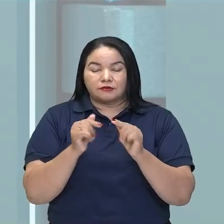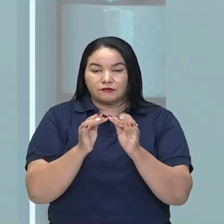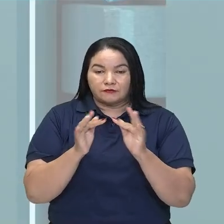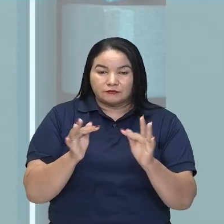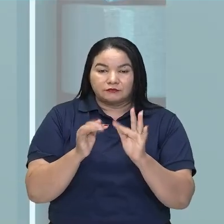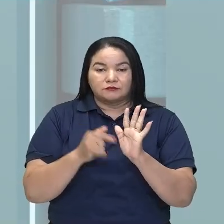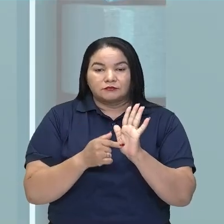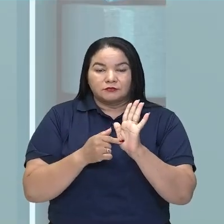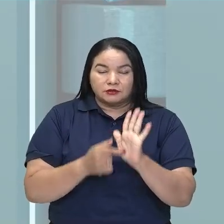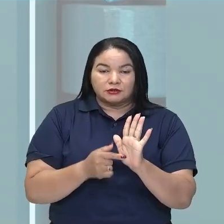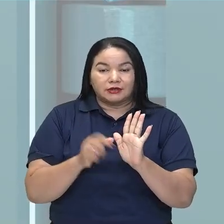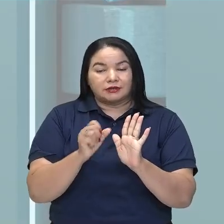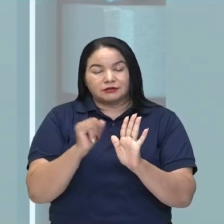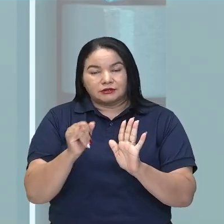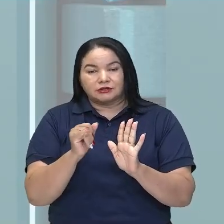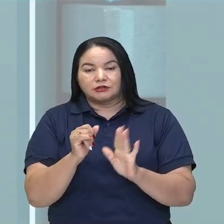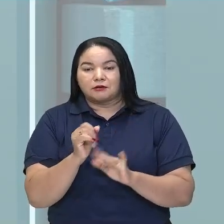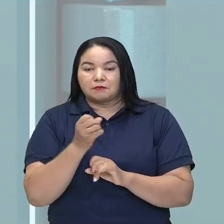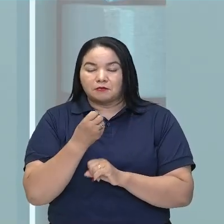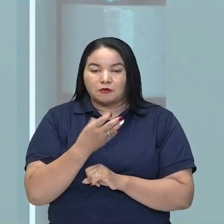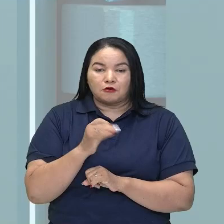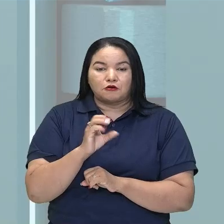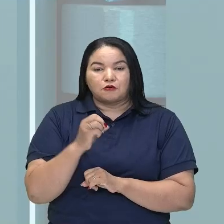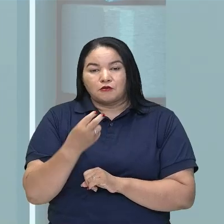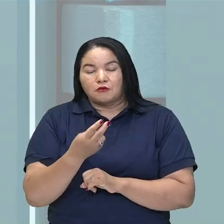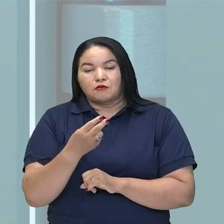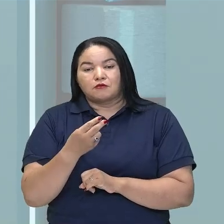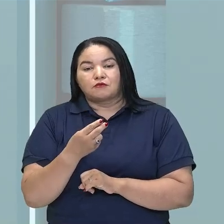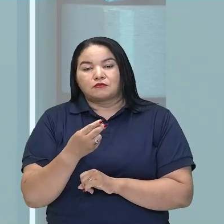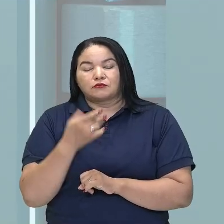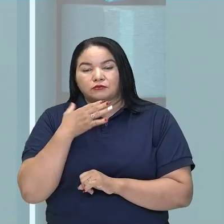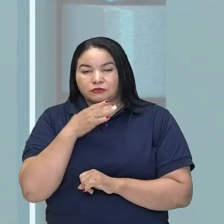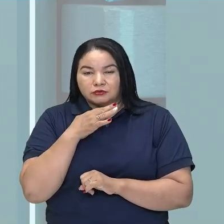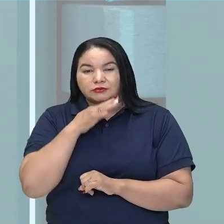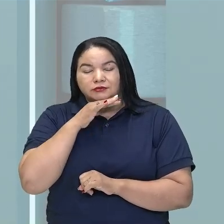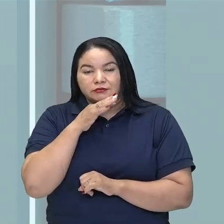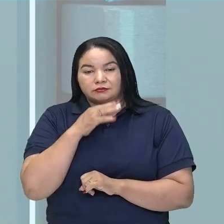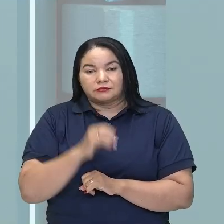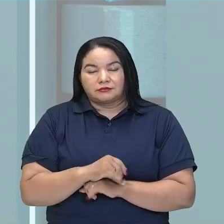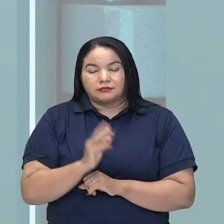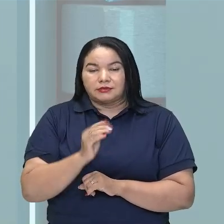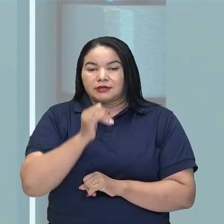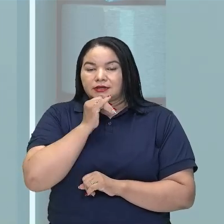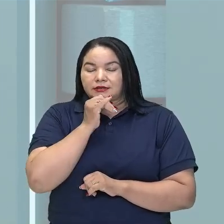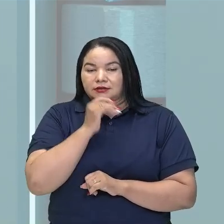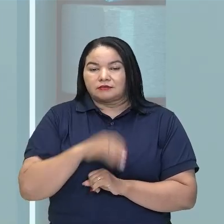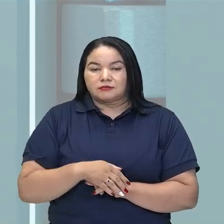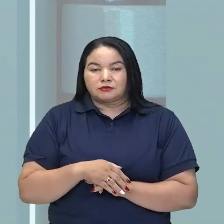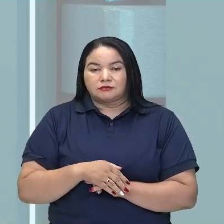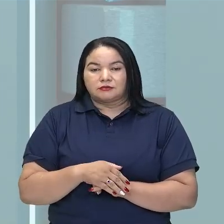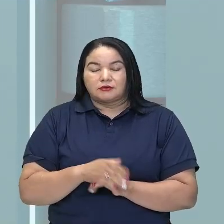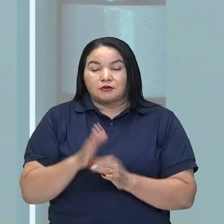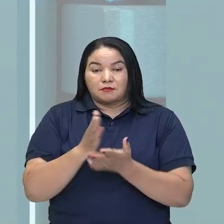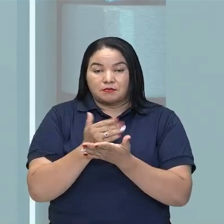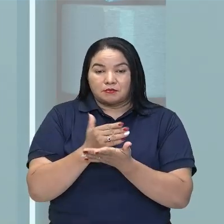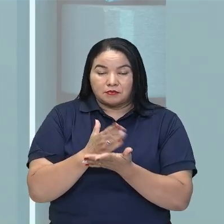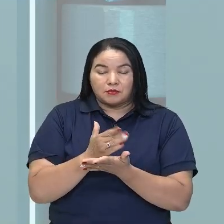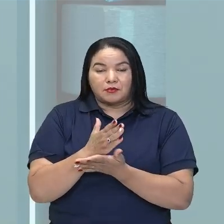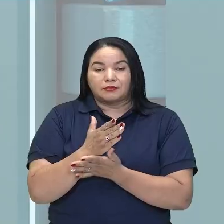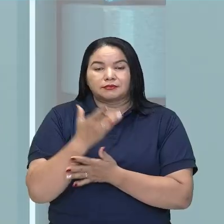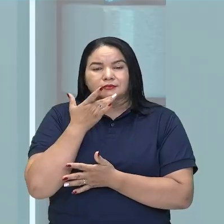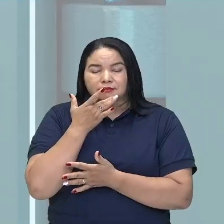algo é bom ou ruim. Por exemplo, o bolo está gostoso. Percebam, o fato é o bolo